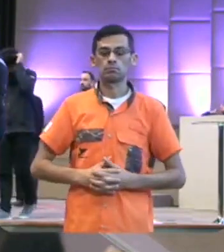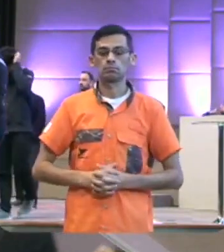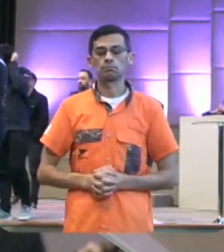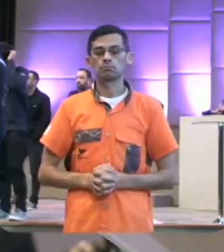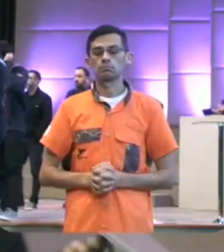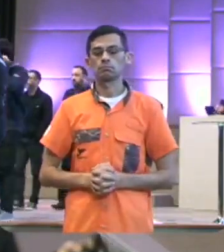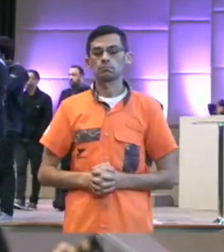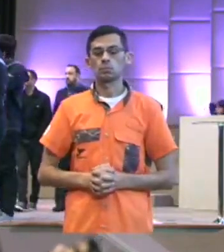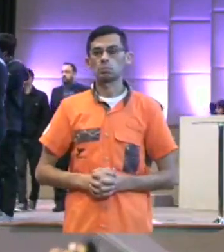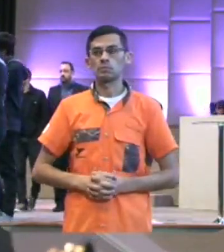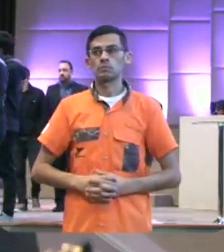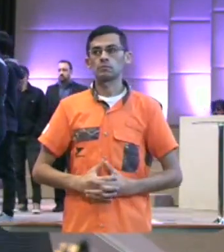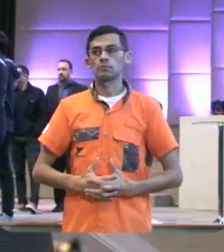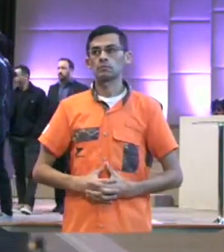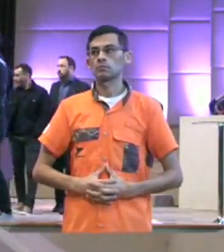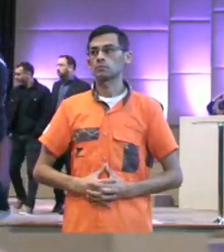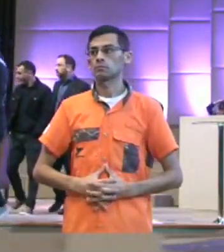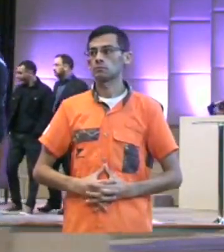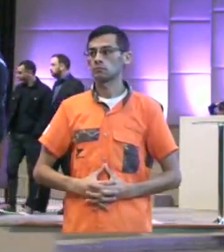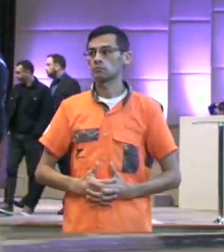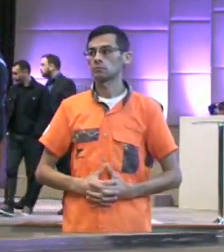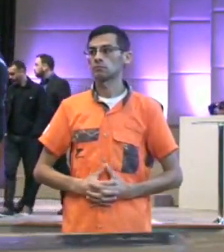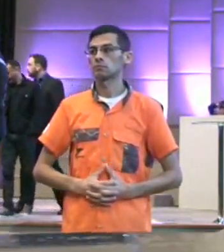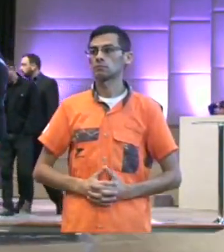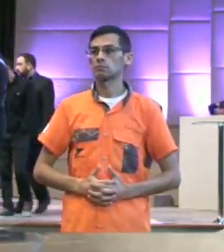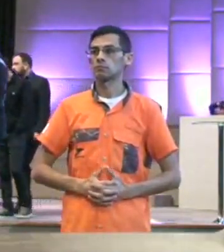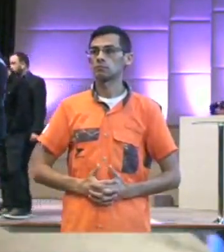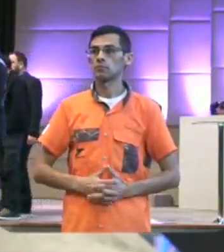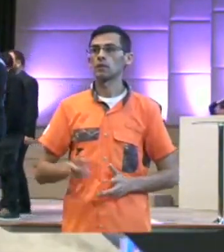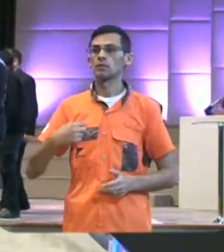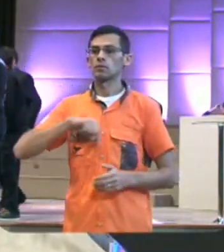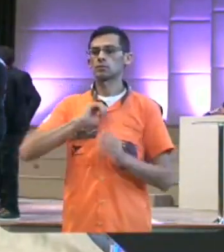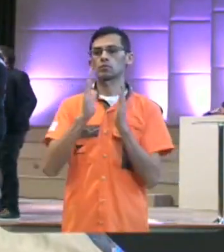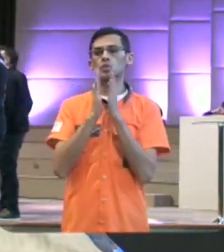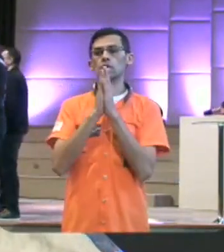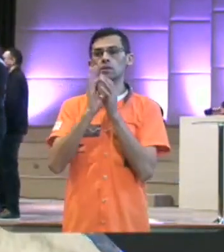Nós vamos orar juntos aqui, tá?